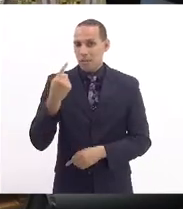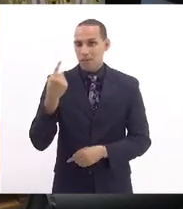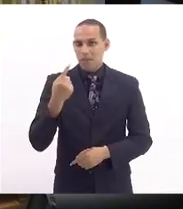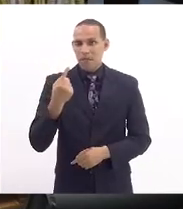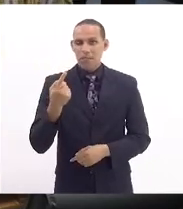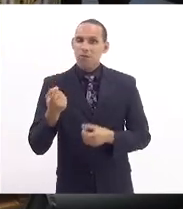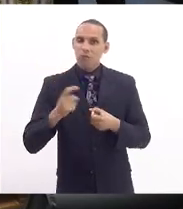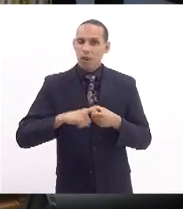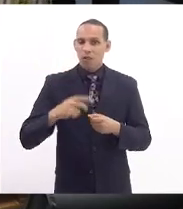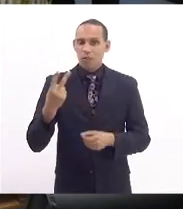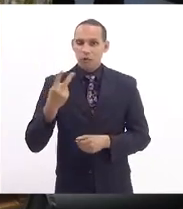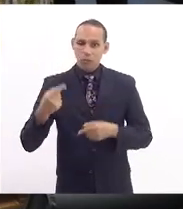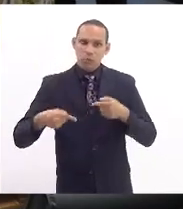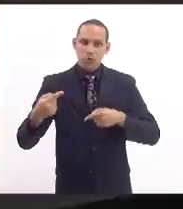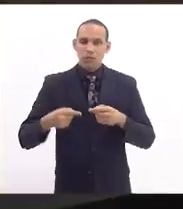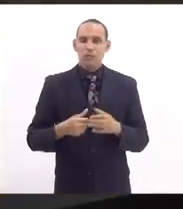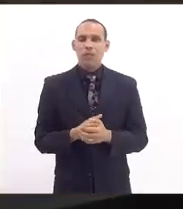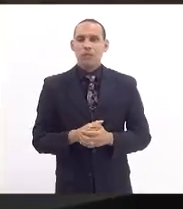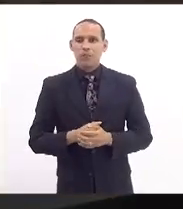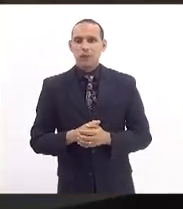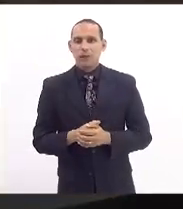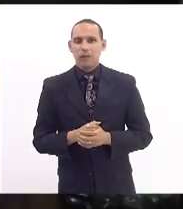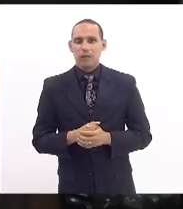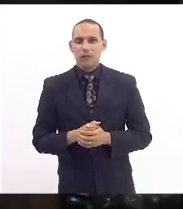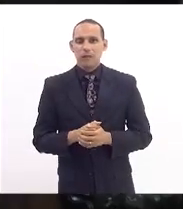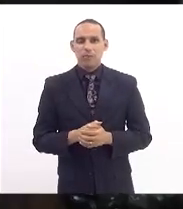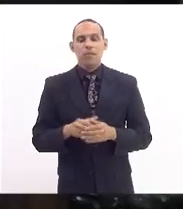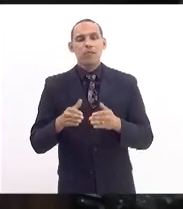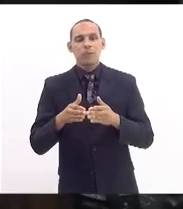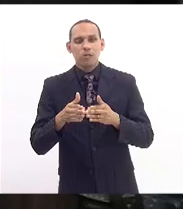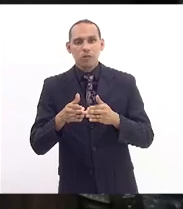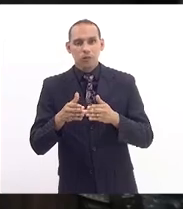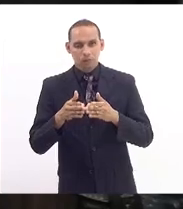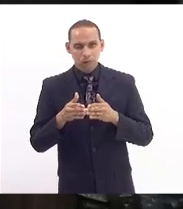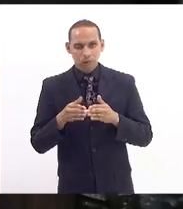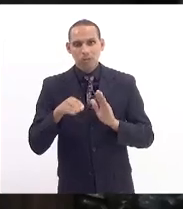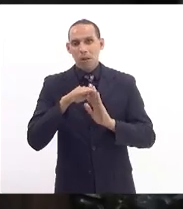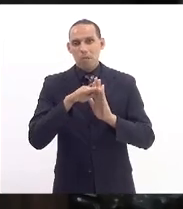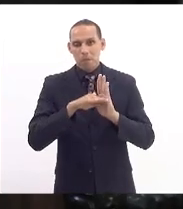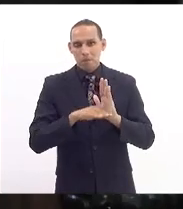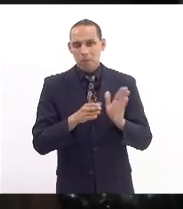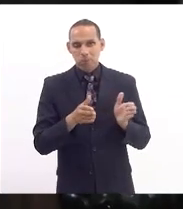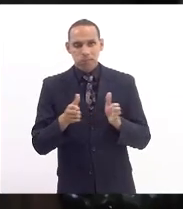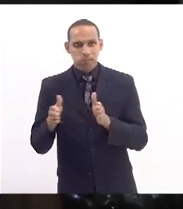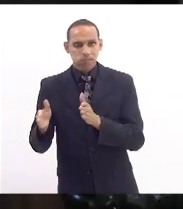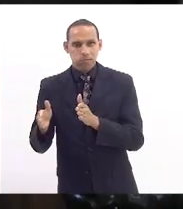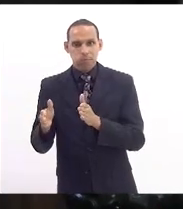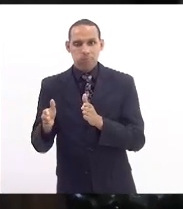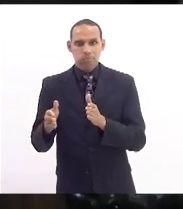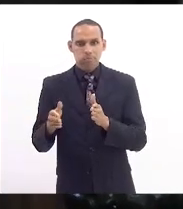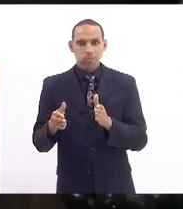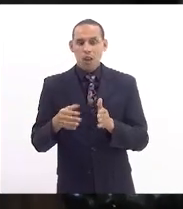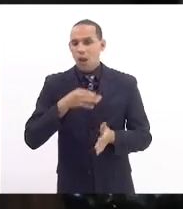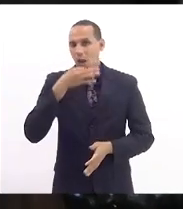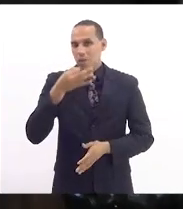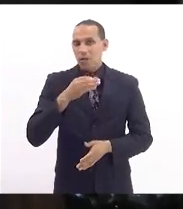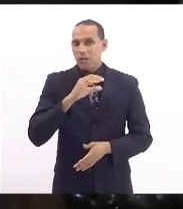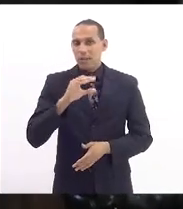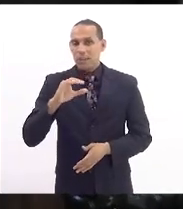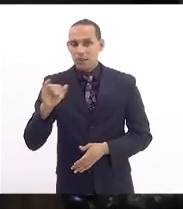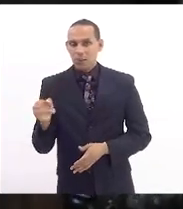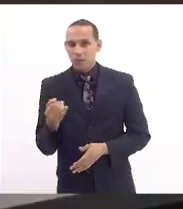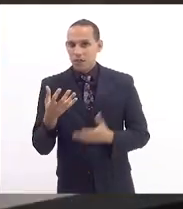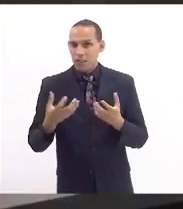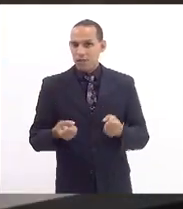da segunda discussão o senhor pode presente chama os trabalhos a ordem e vamos escolher o parecer da comissão de